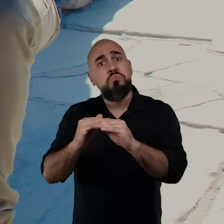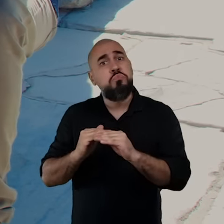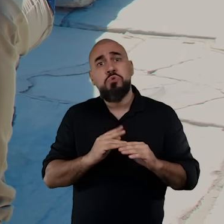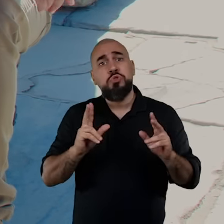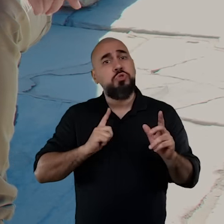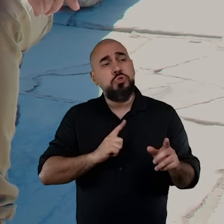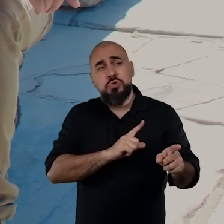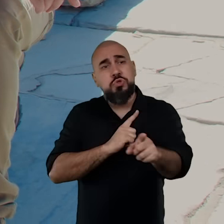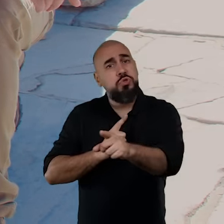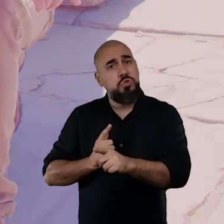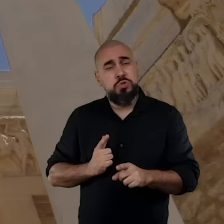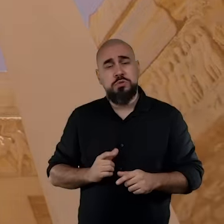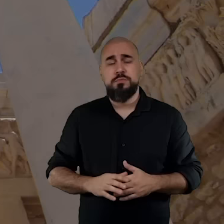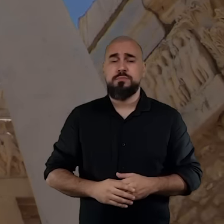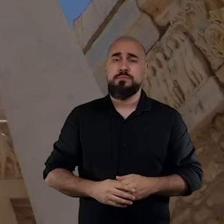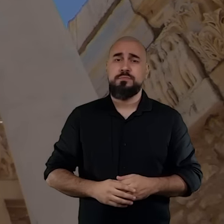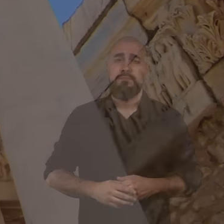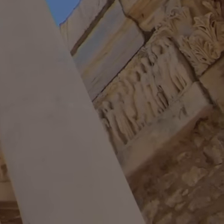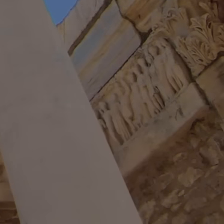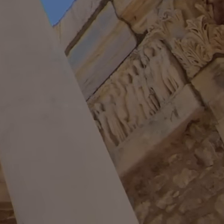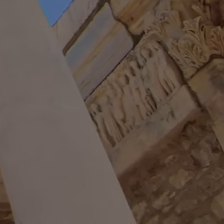Psss.